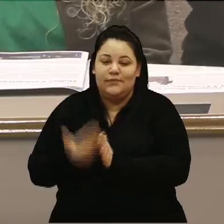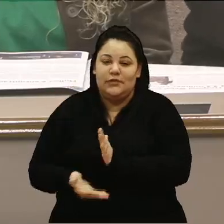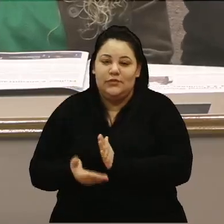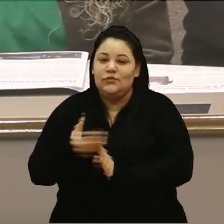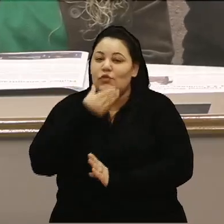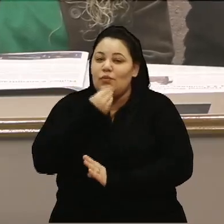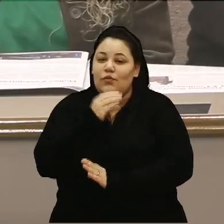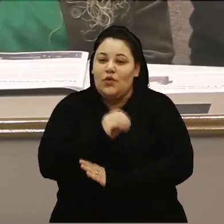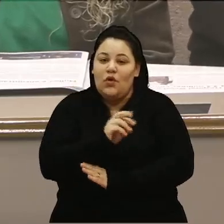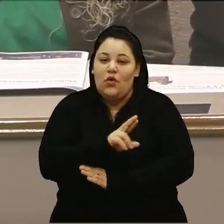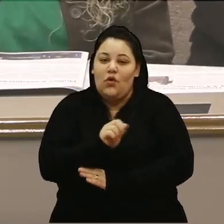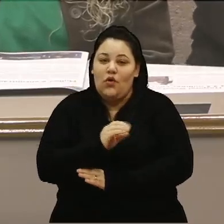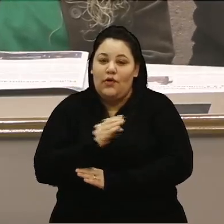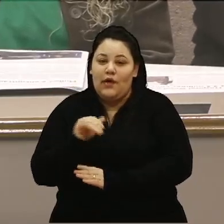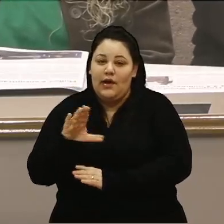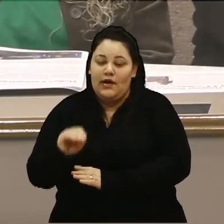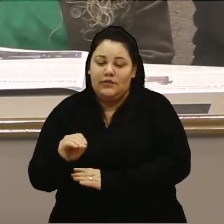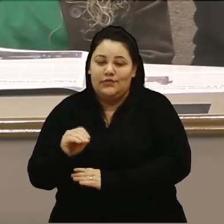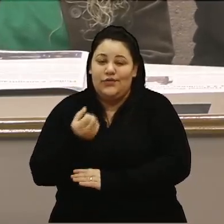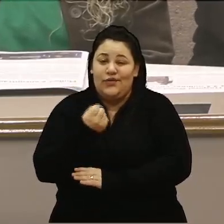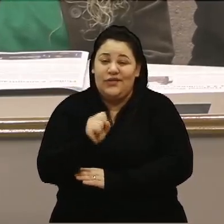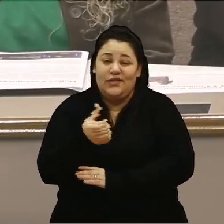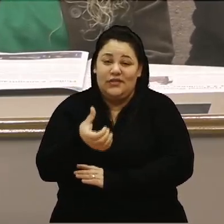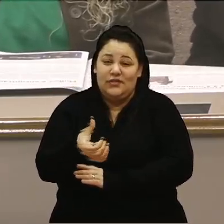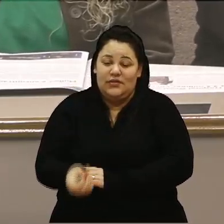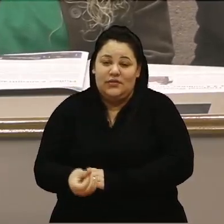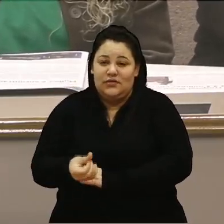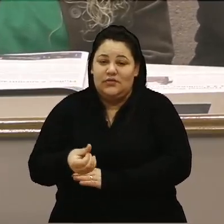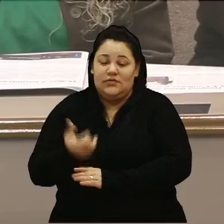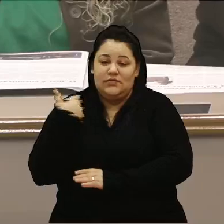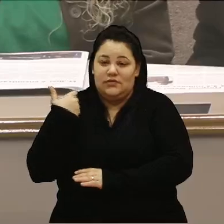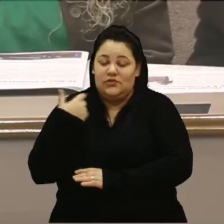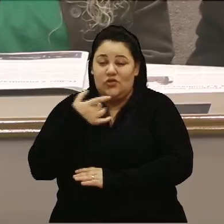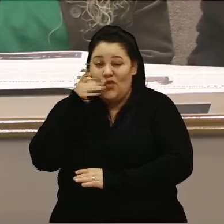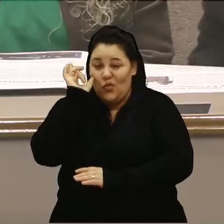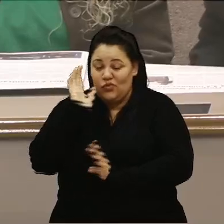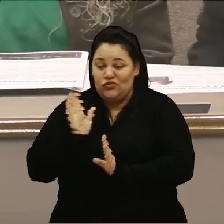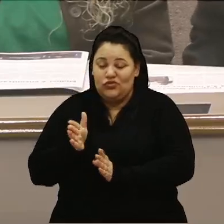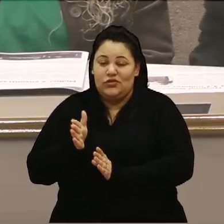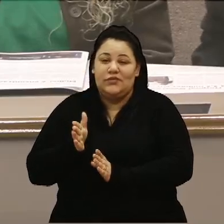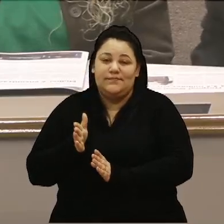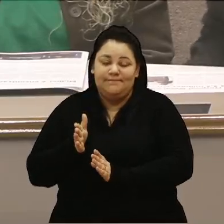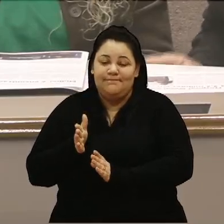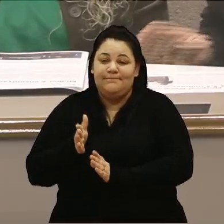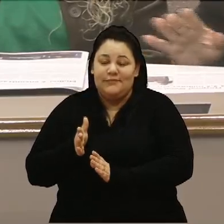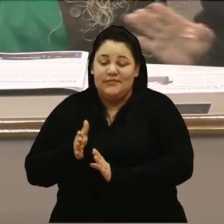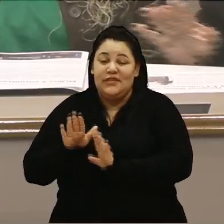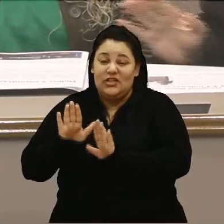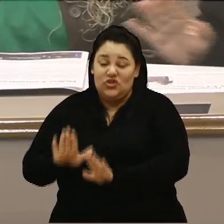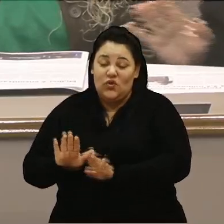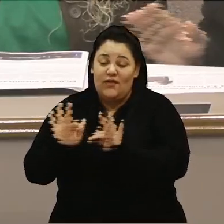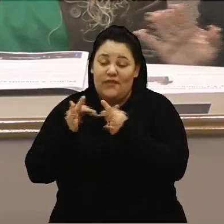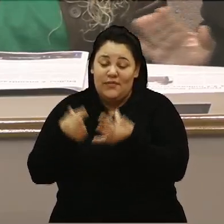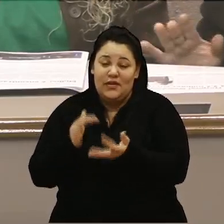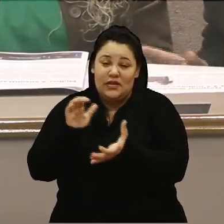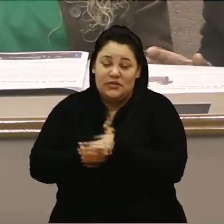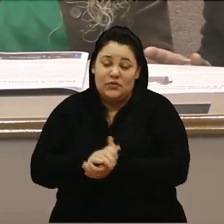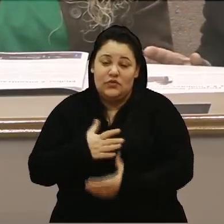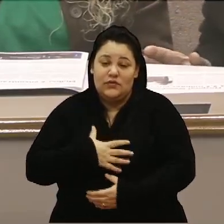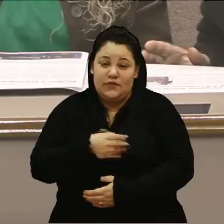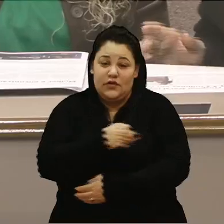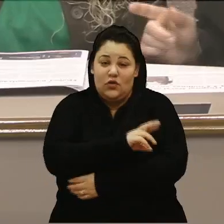Horácio Valim de Lima, aos seus 86 anos, no dia de ontem. Deixa esposa e filhos, o Rossano e o Alex de